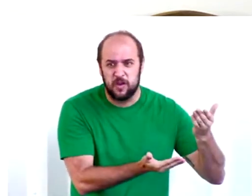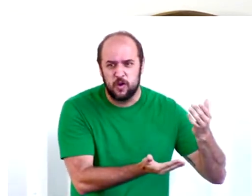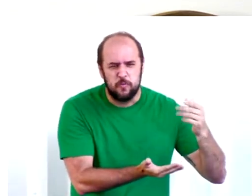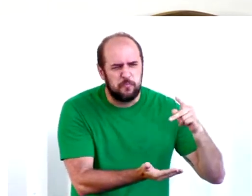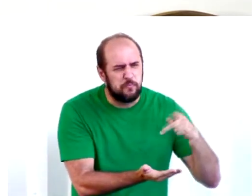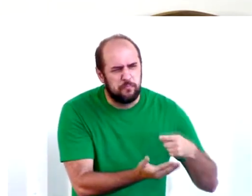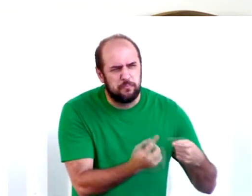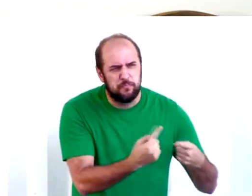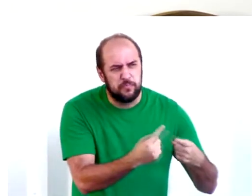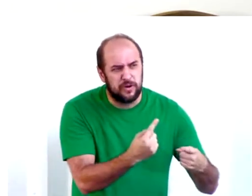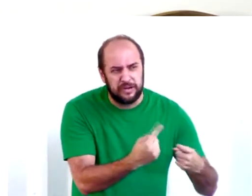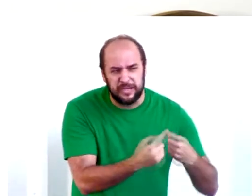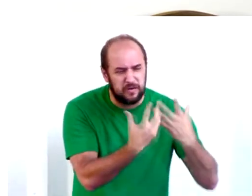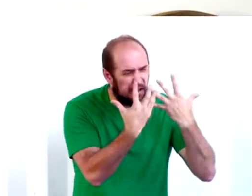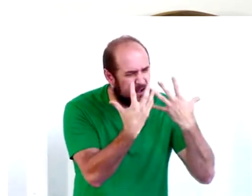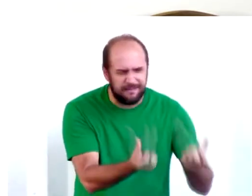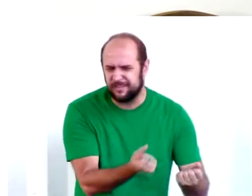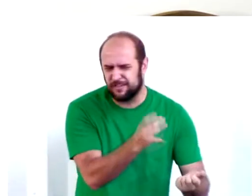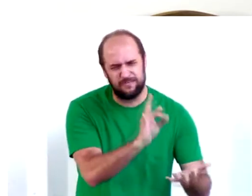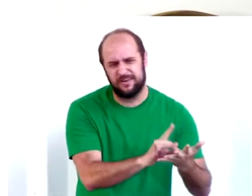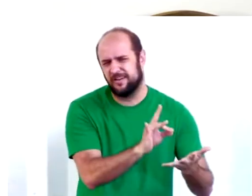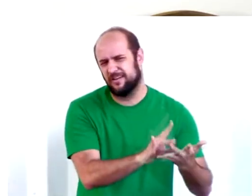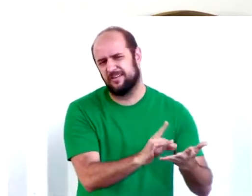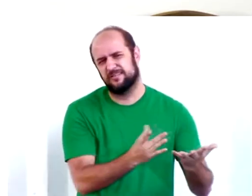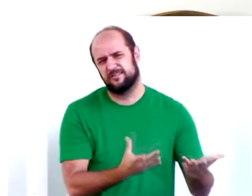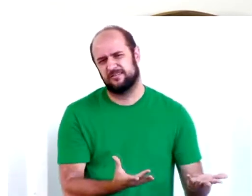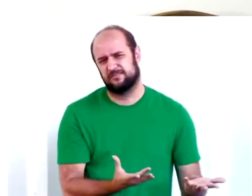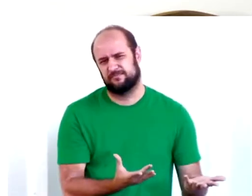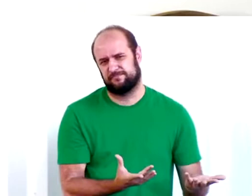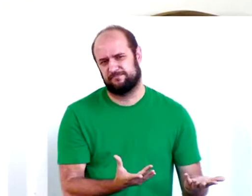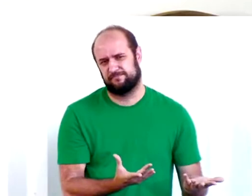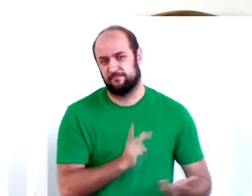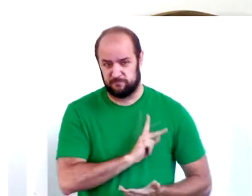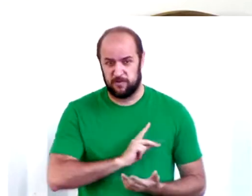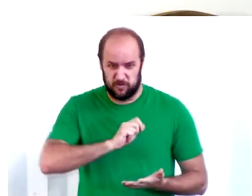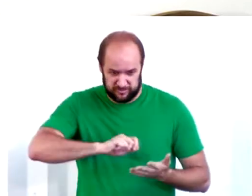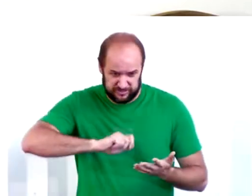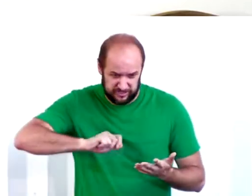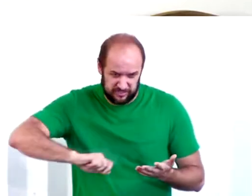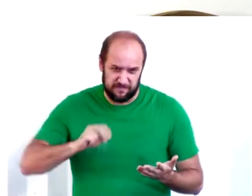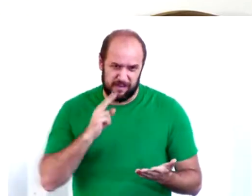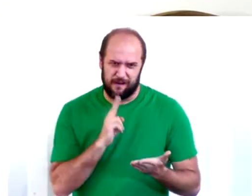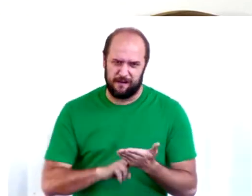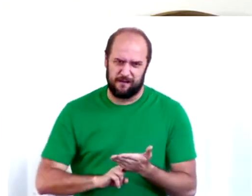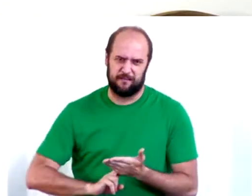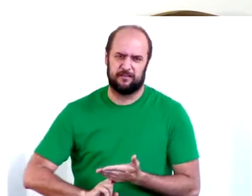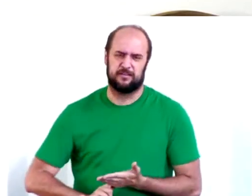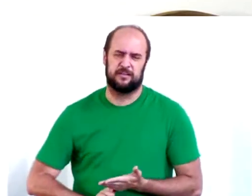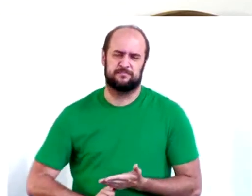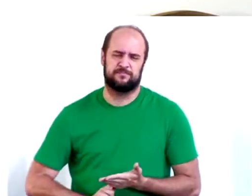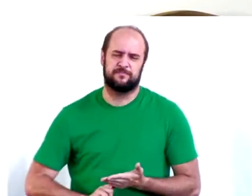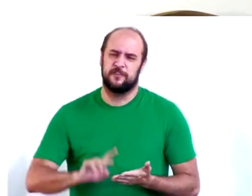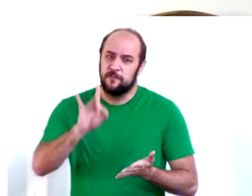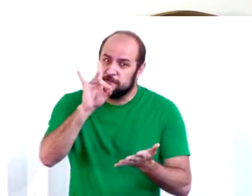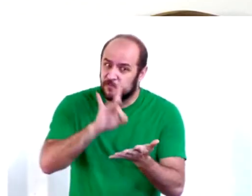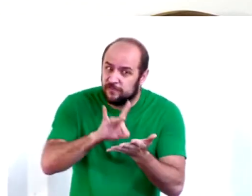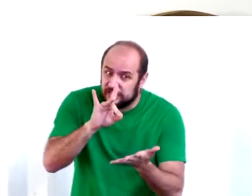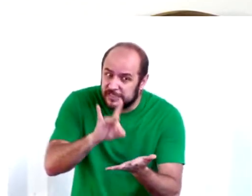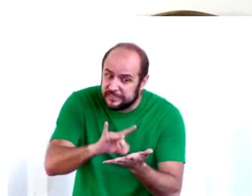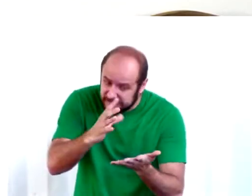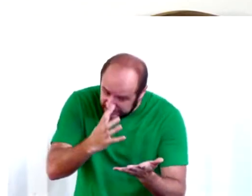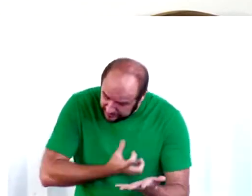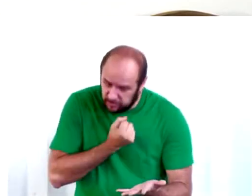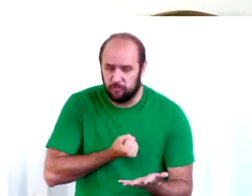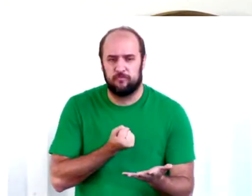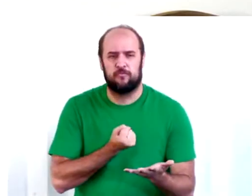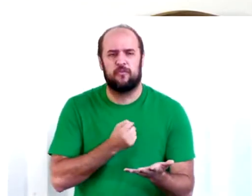o amor da verdade para serem salvos, disse Paulo escrevendo aos Tessalonicenses. A verdade salva, meus irmãos.